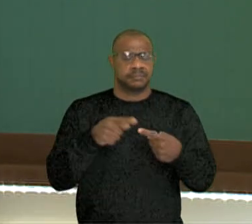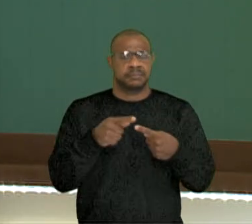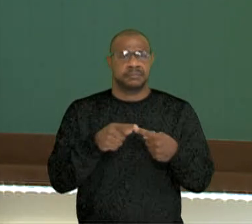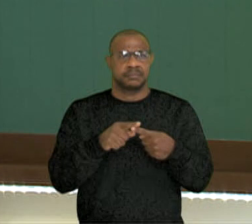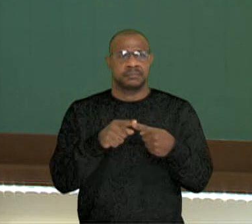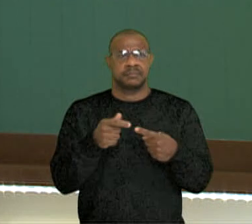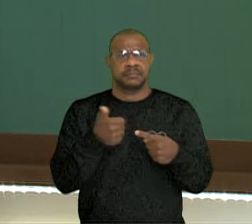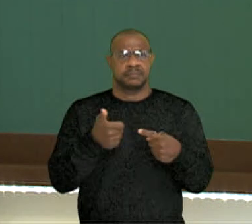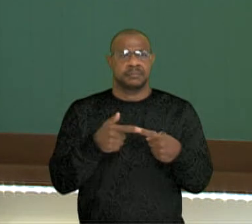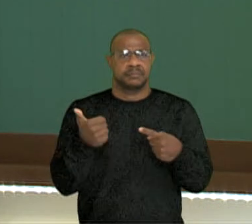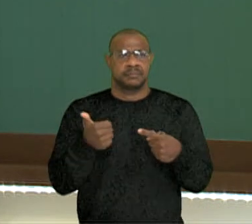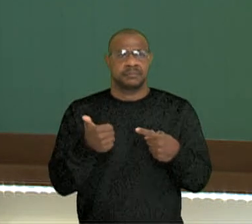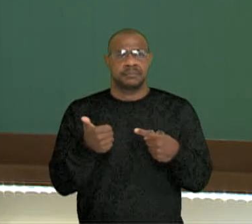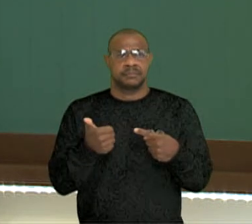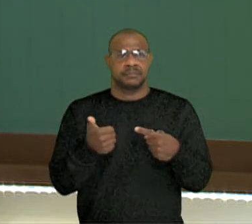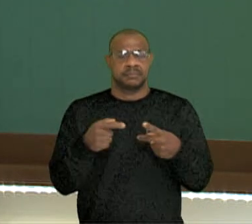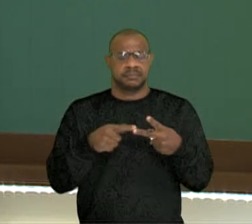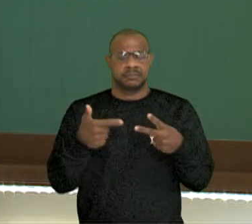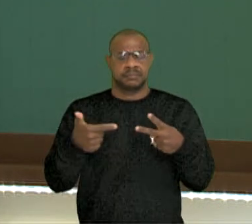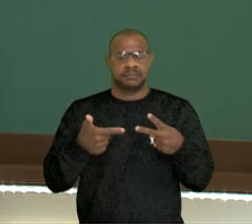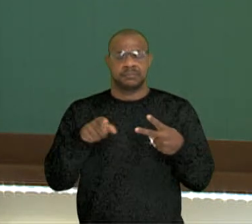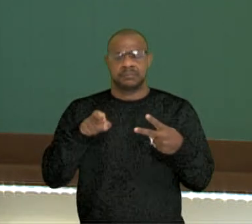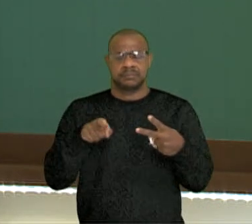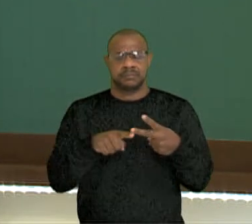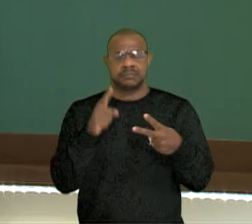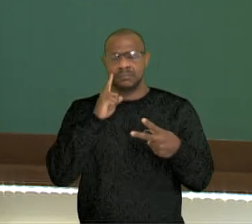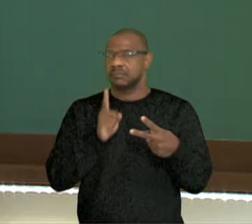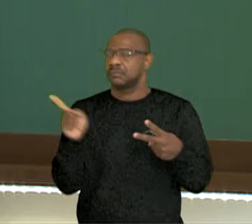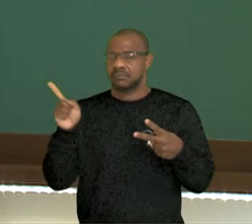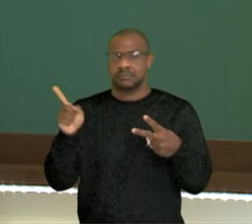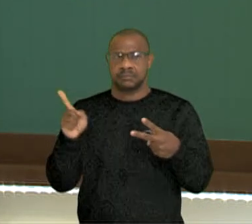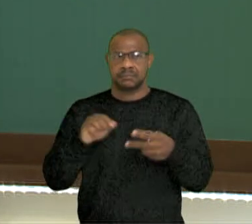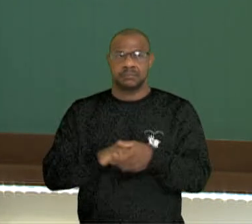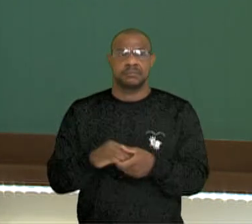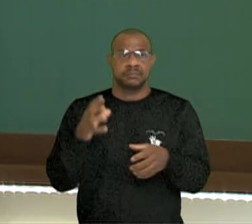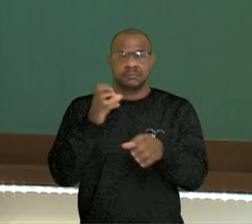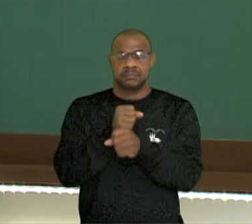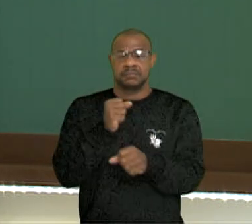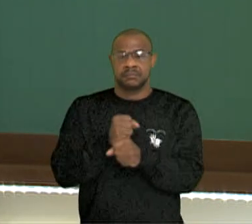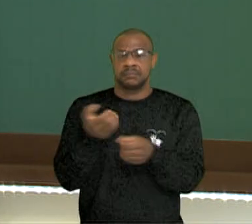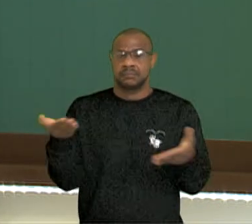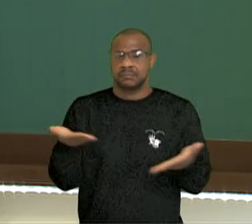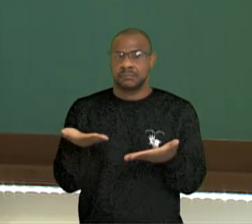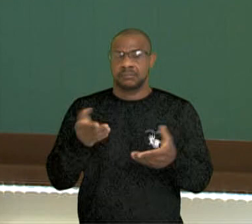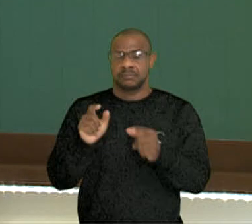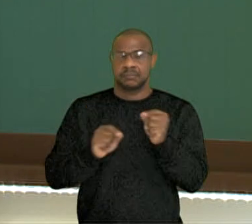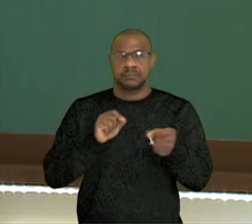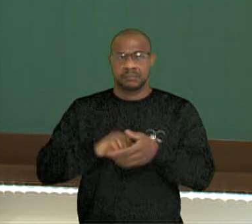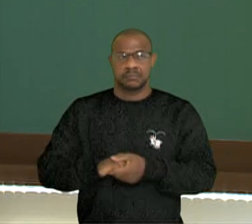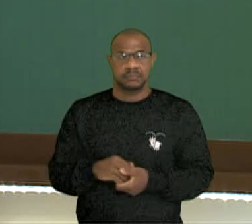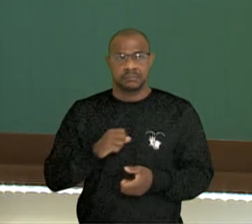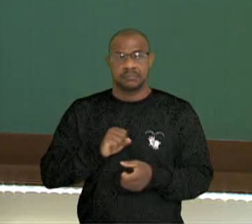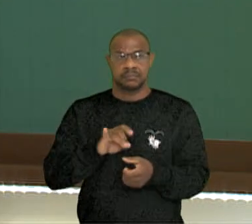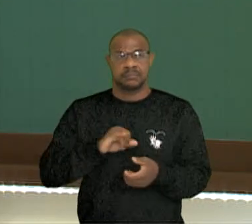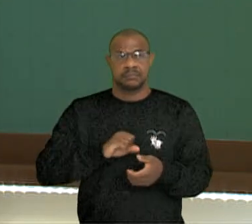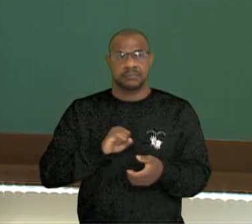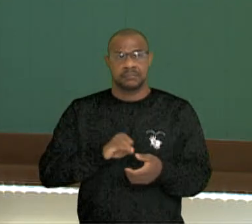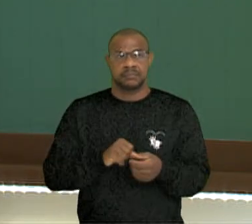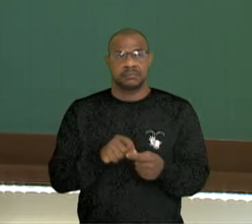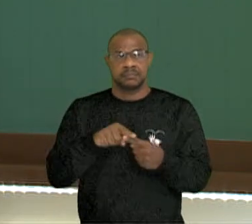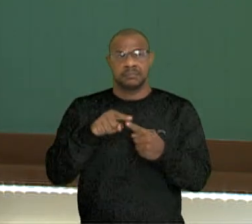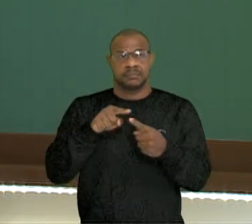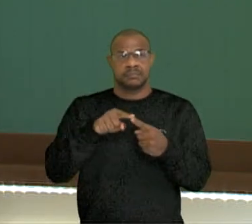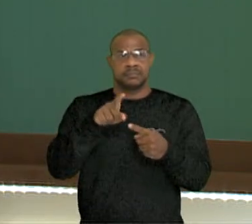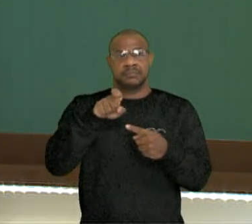e o segundo é x. Veja que se trata do quadrado da soma agora, tá bom? Se a gente multiplicar 2 vezes x sobre